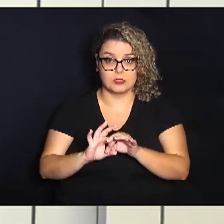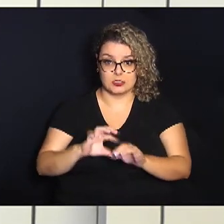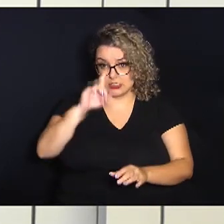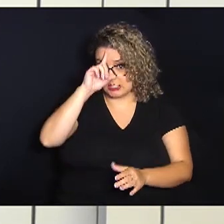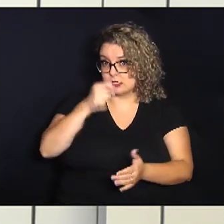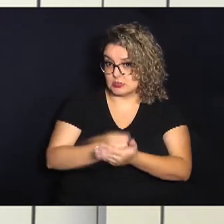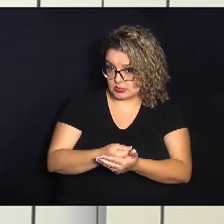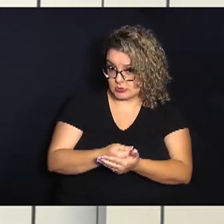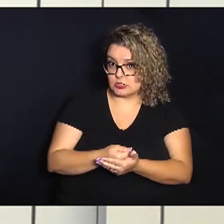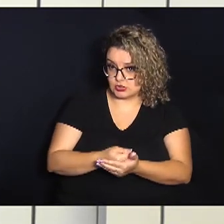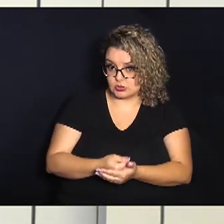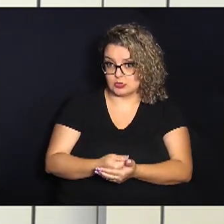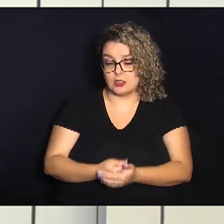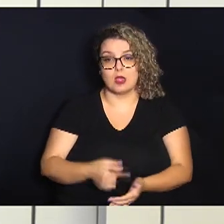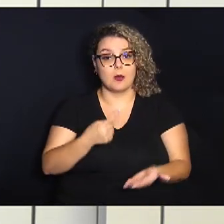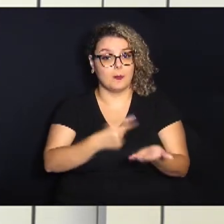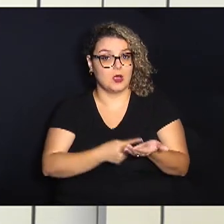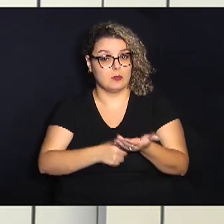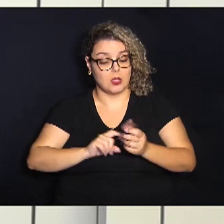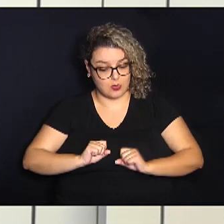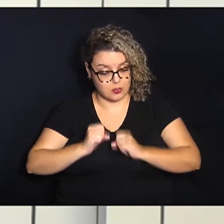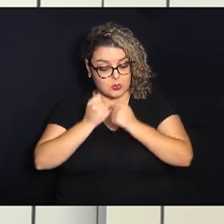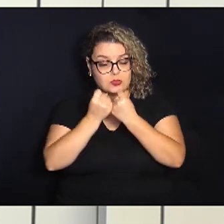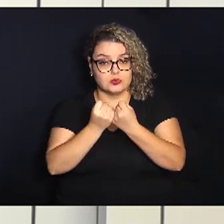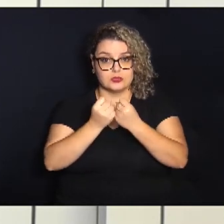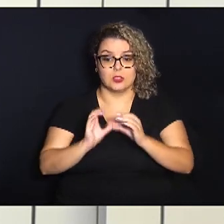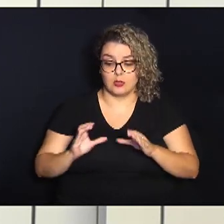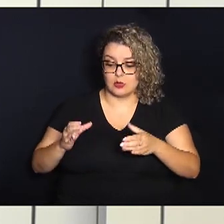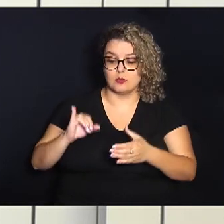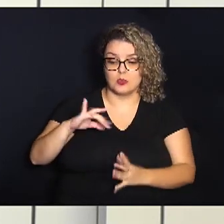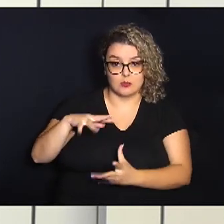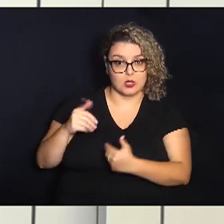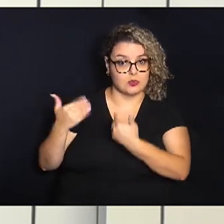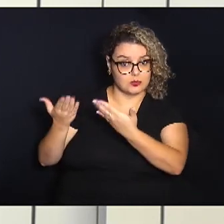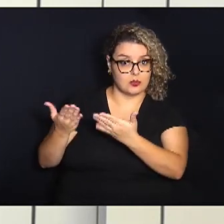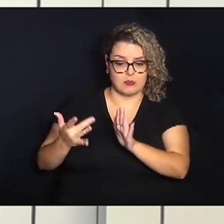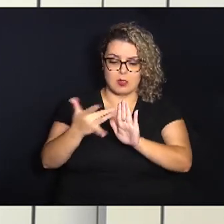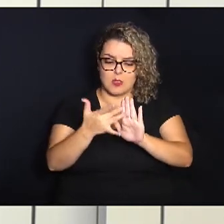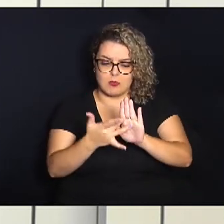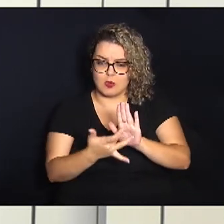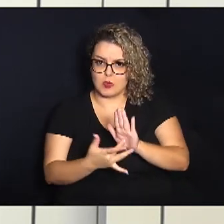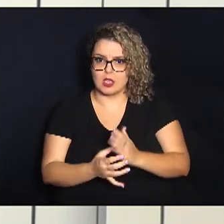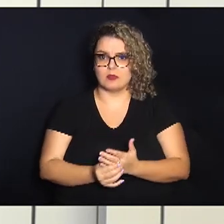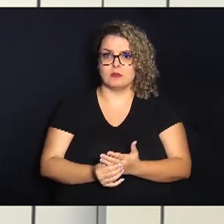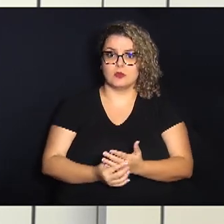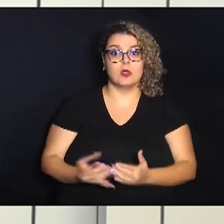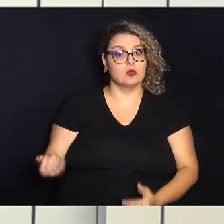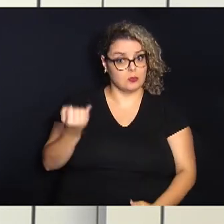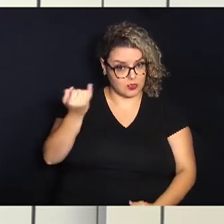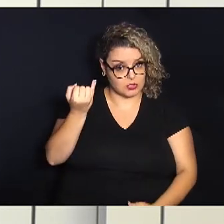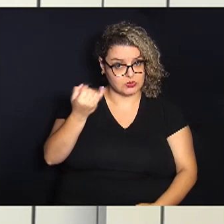de modo a marcar um esforço da comunidade internacional para colocar em pauta questões essenciais